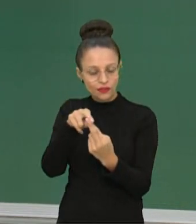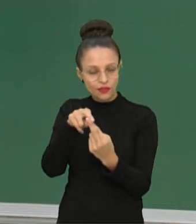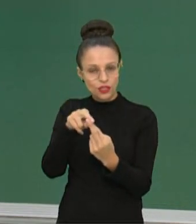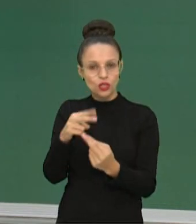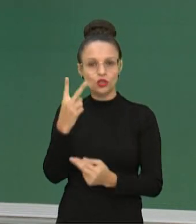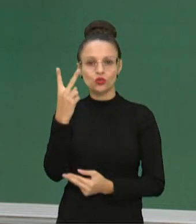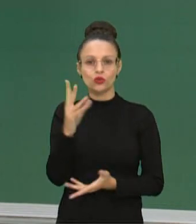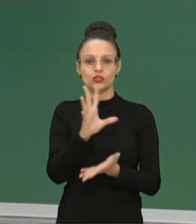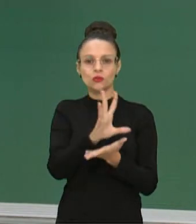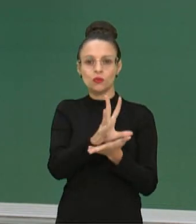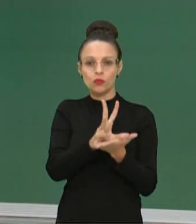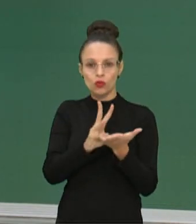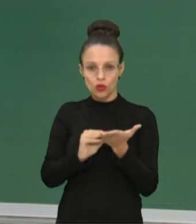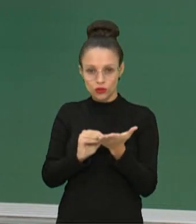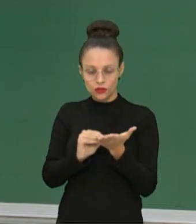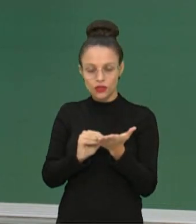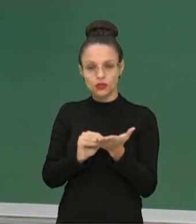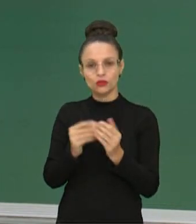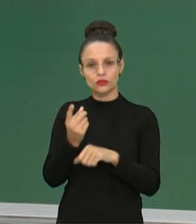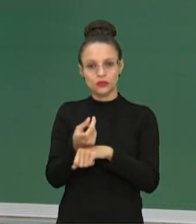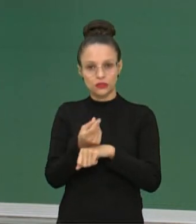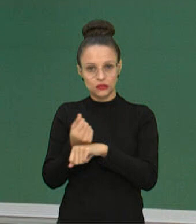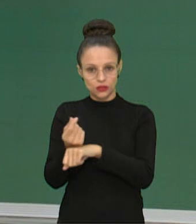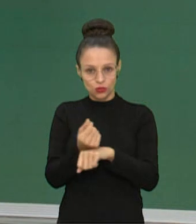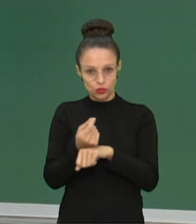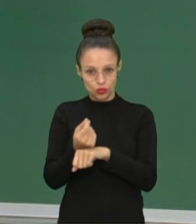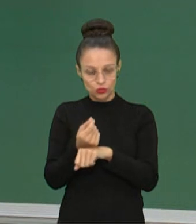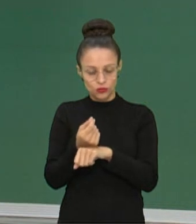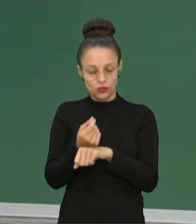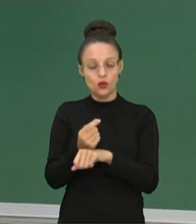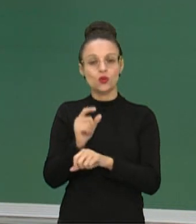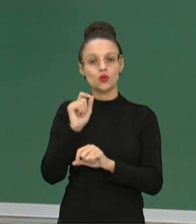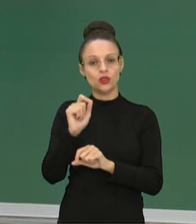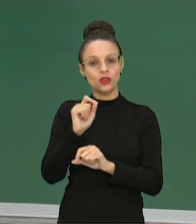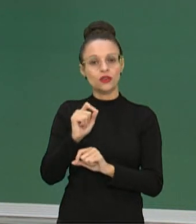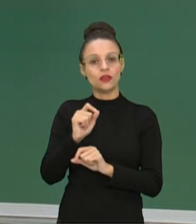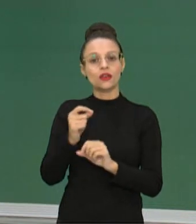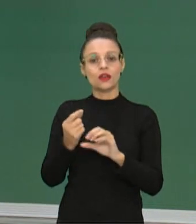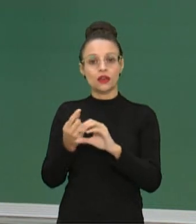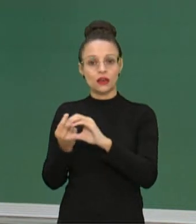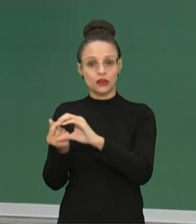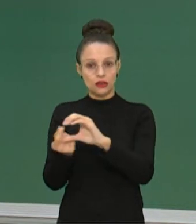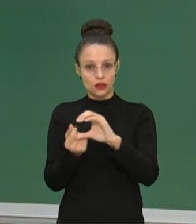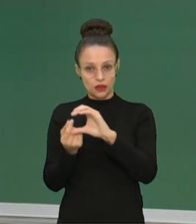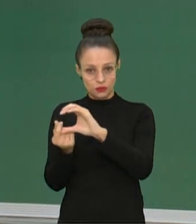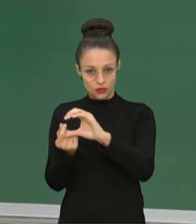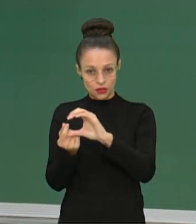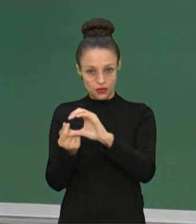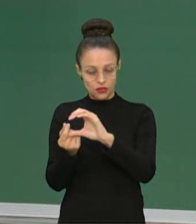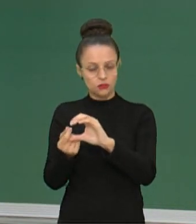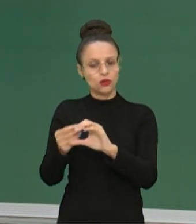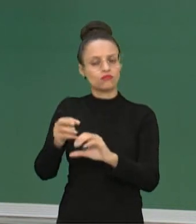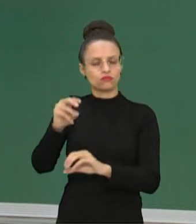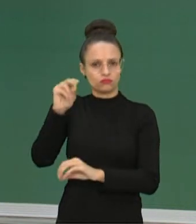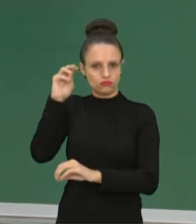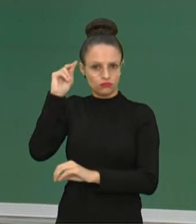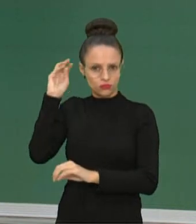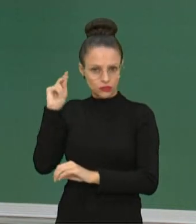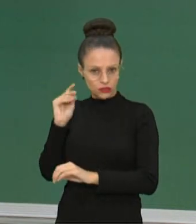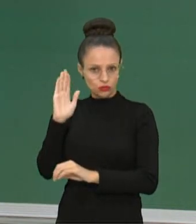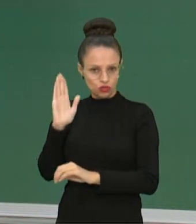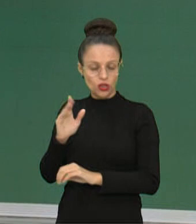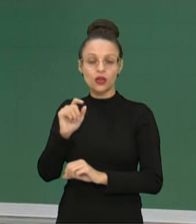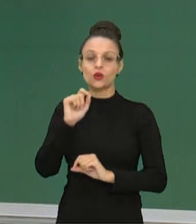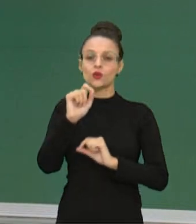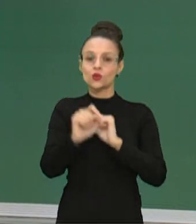modelos econômicos: o que já existia, capitalismo, há mais tempo, né? Que existia há mais tempo,